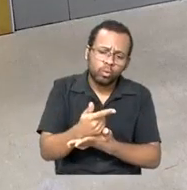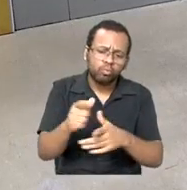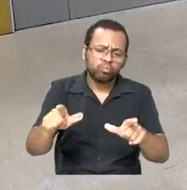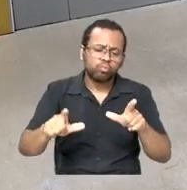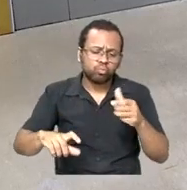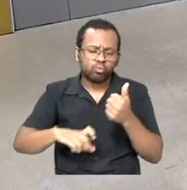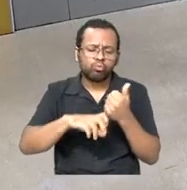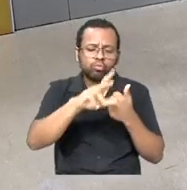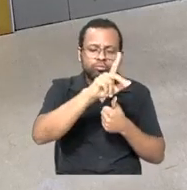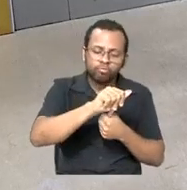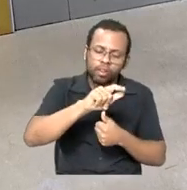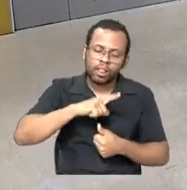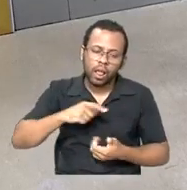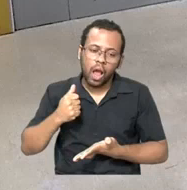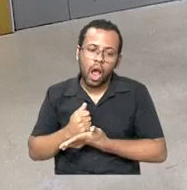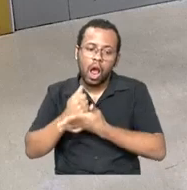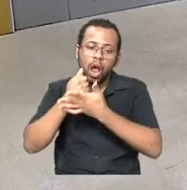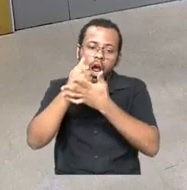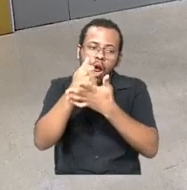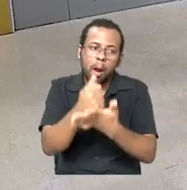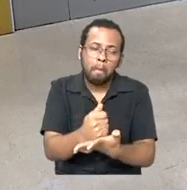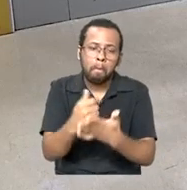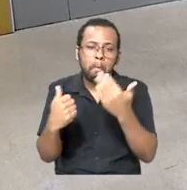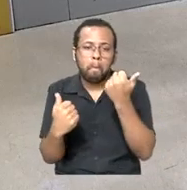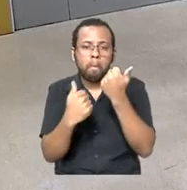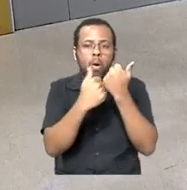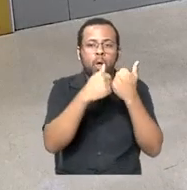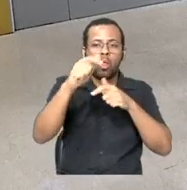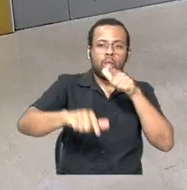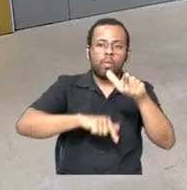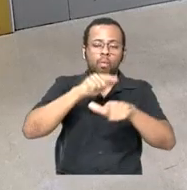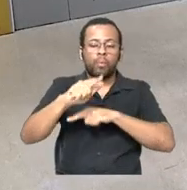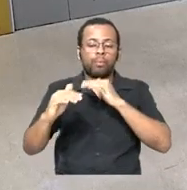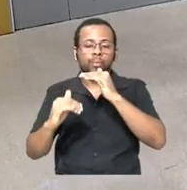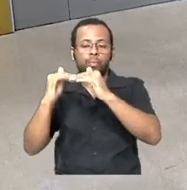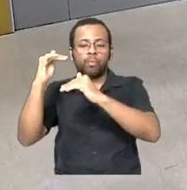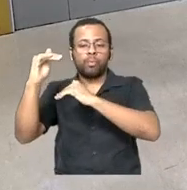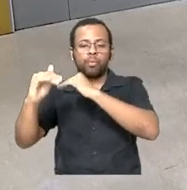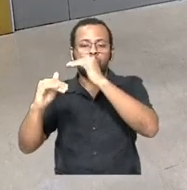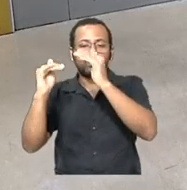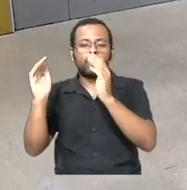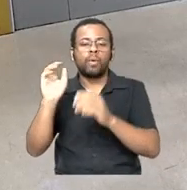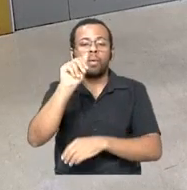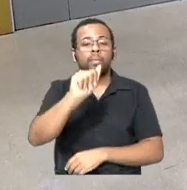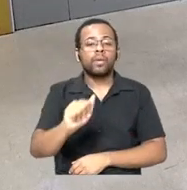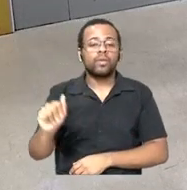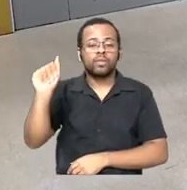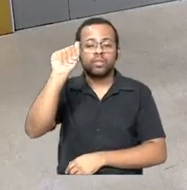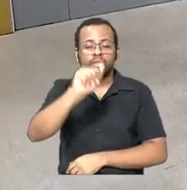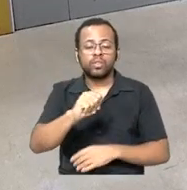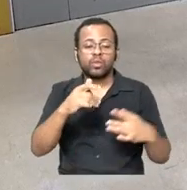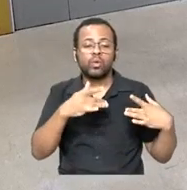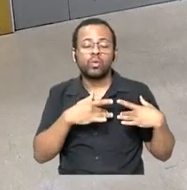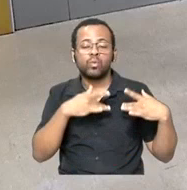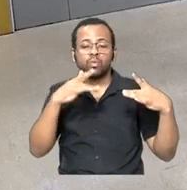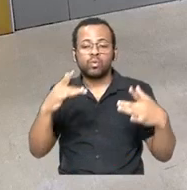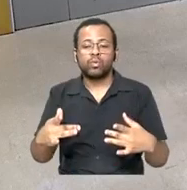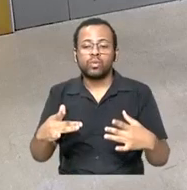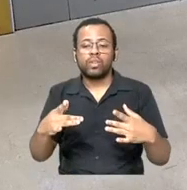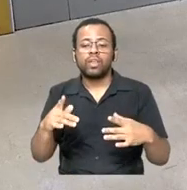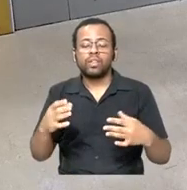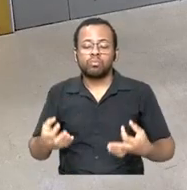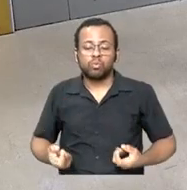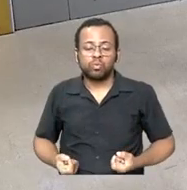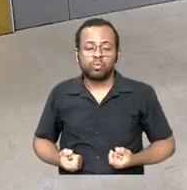compra essa capa está automaticamente apoiando e ajudando os trabalhos desenvolvidos pela associação dos voluntários a serviço